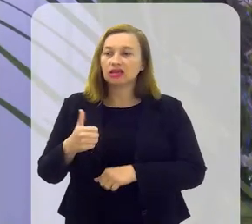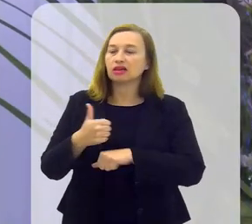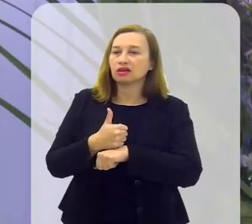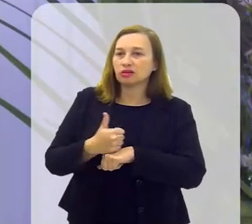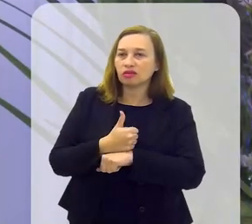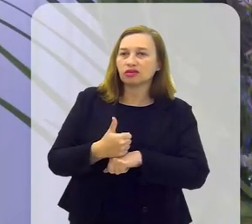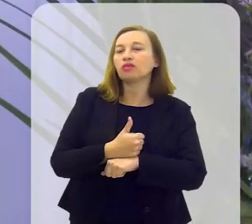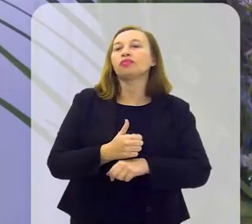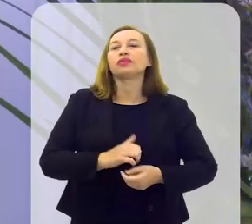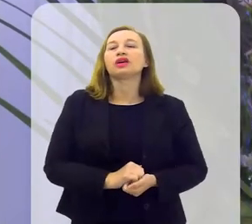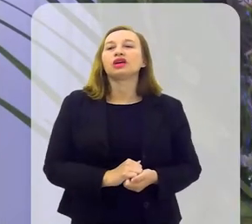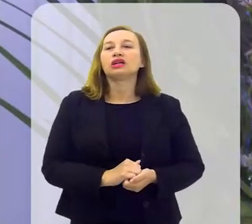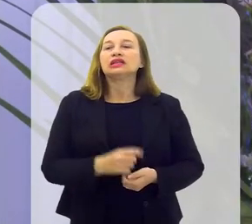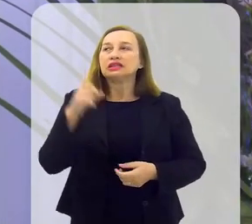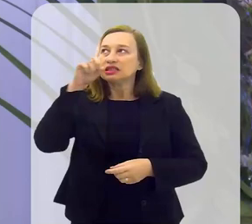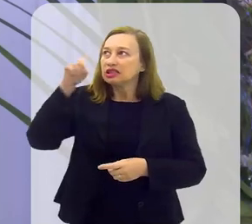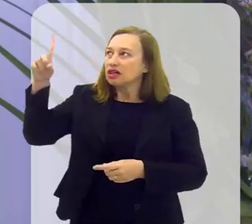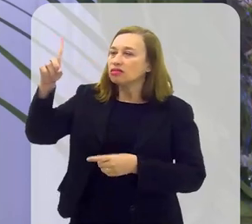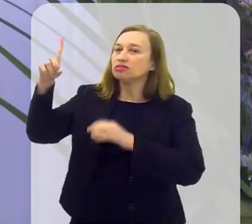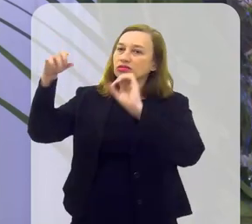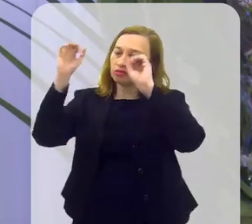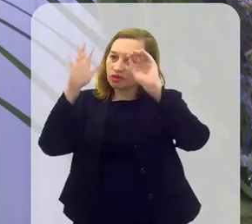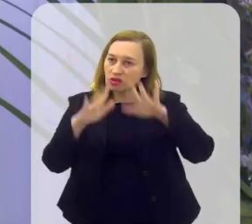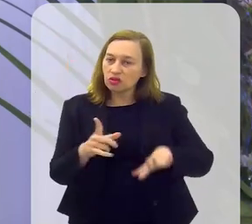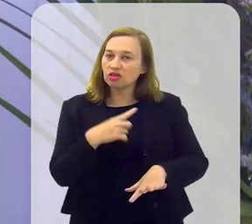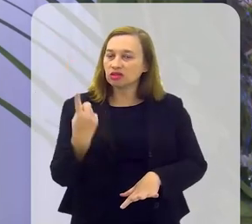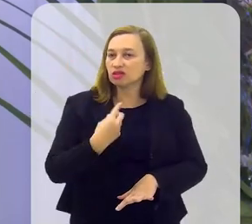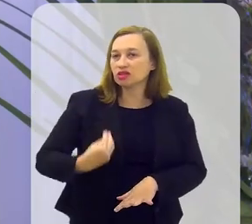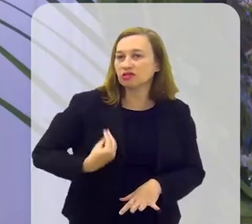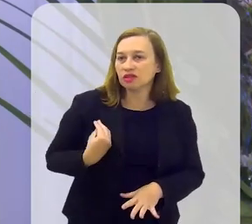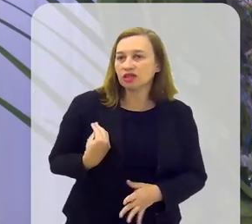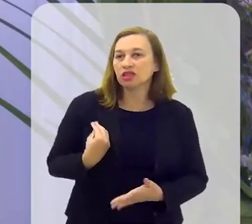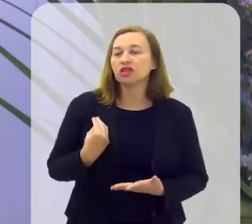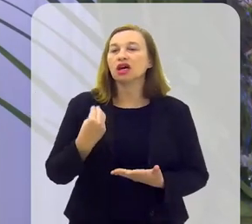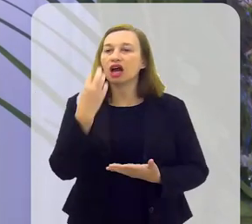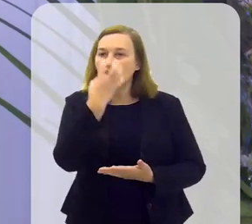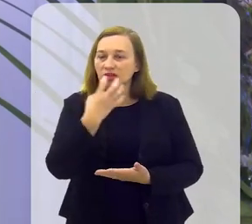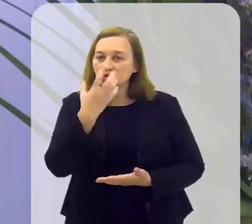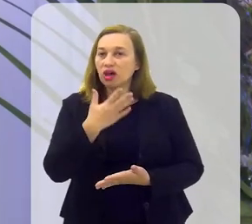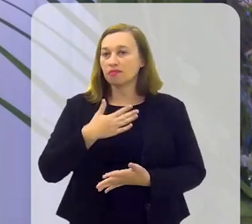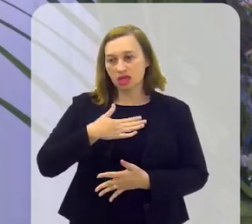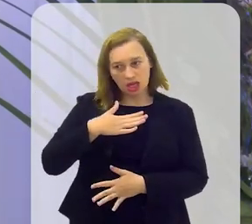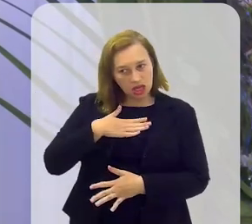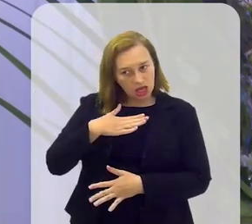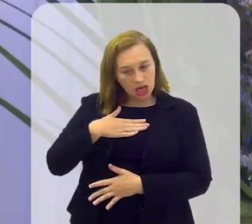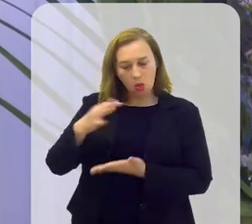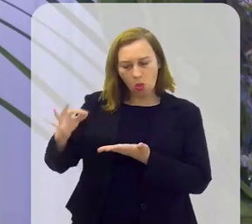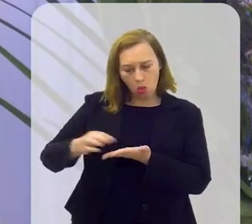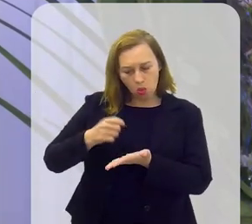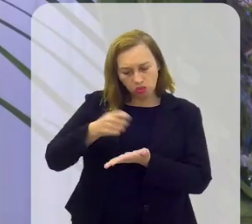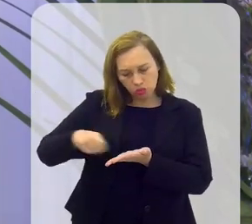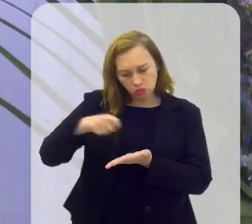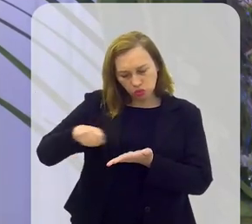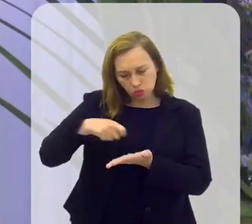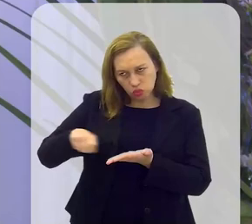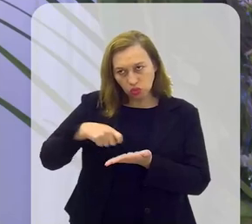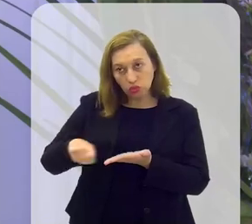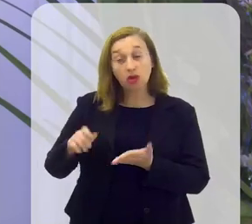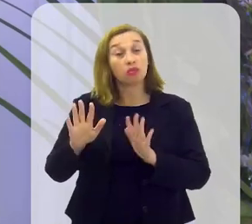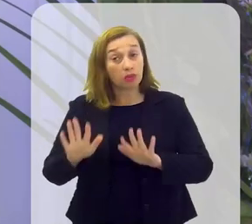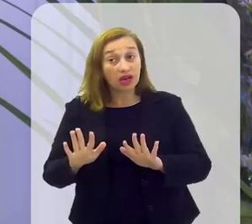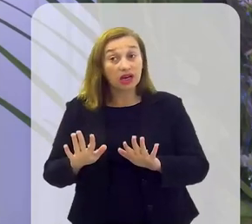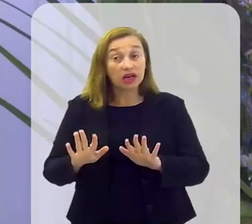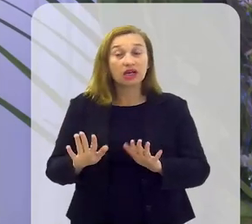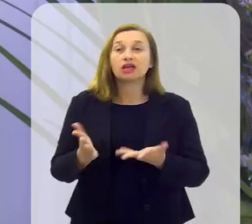Deus sentado tem sido bom conosco né as composições são minhas eu que compõem as músicas por enquanto